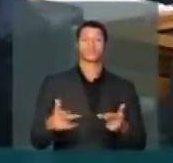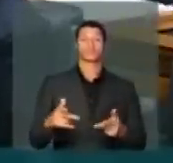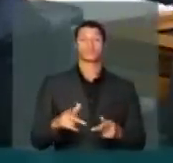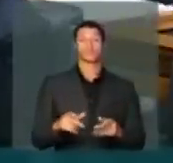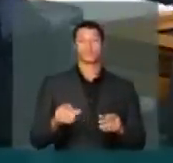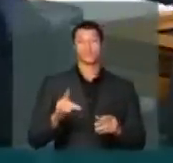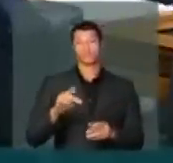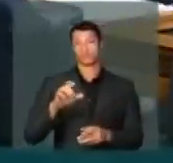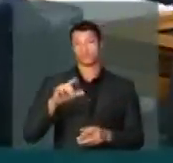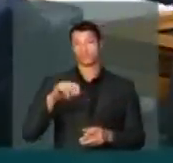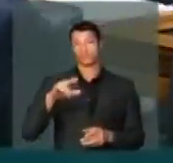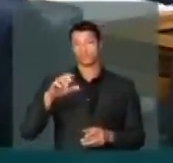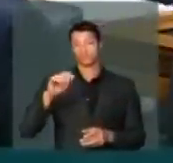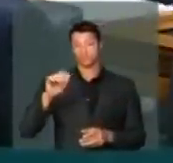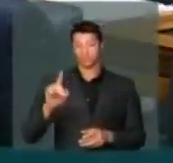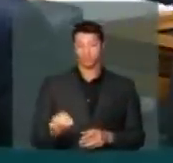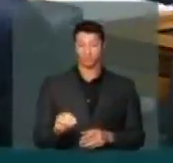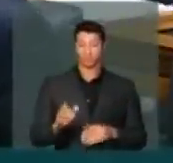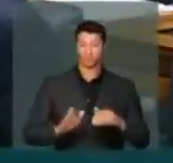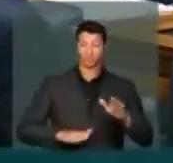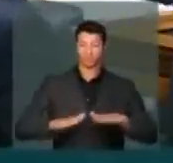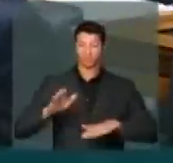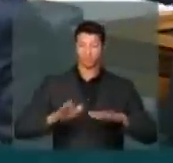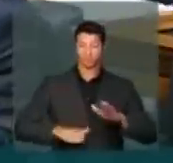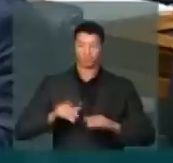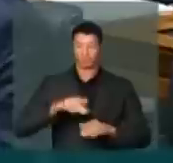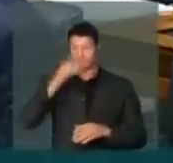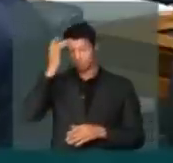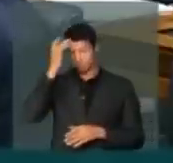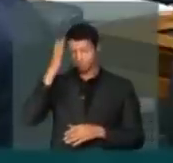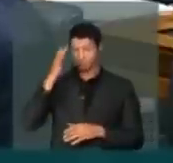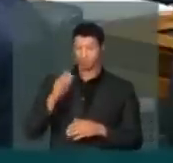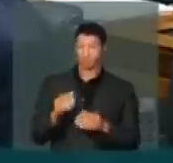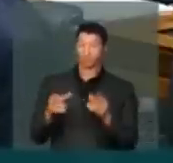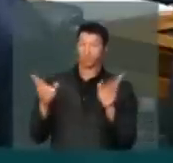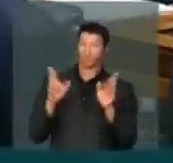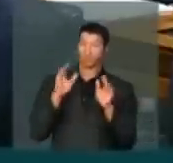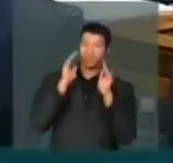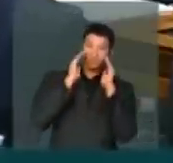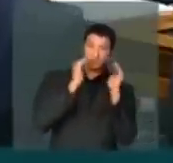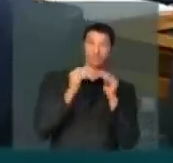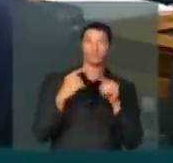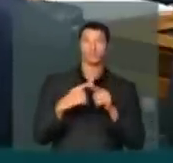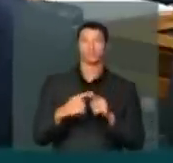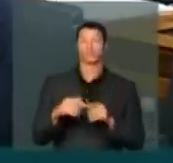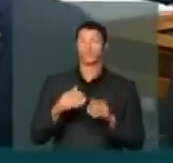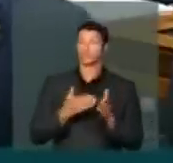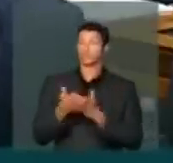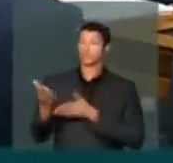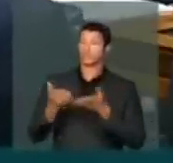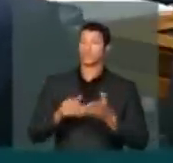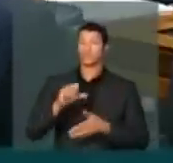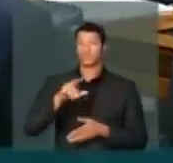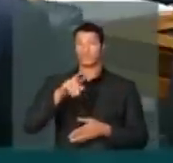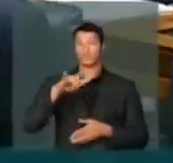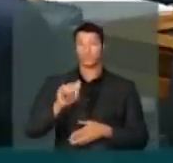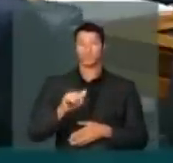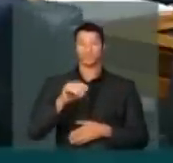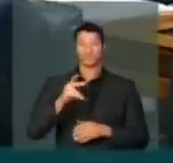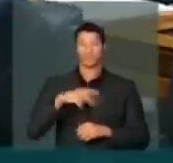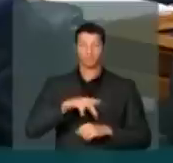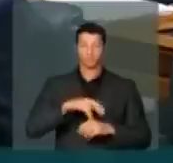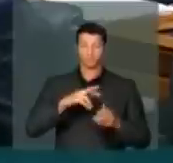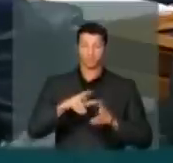bem delineados pelos colegas, talvez não será fácil de serem reparados, porque percorrer a via-crucis de um novo